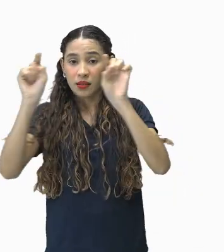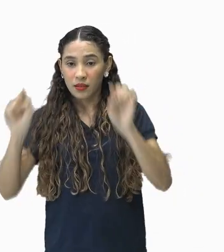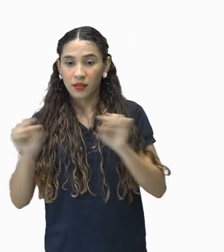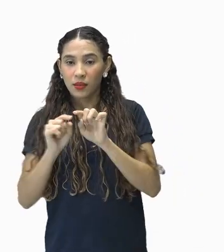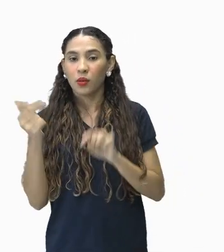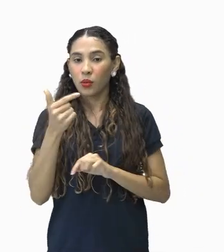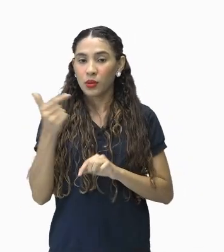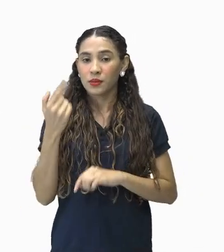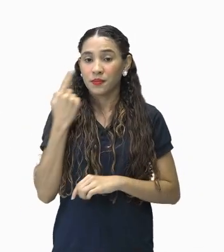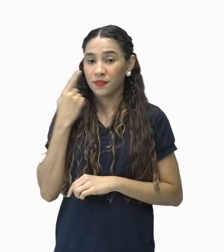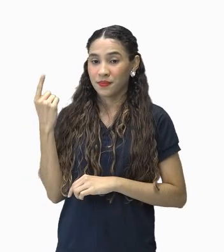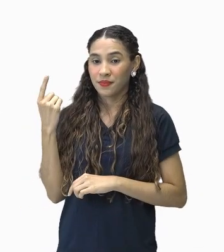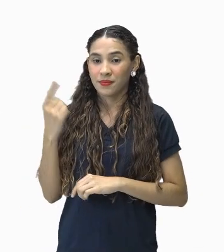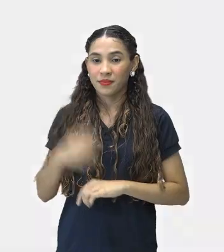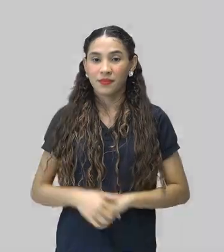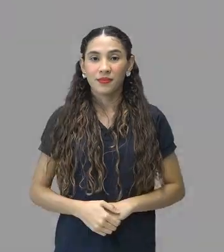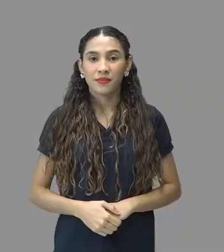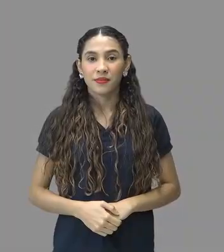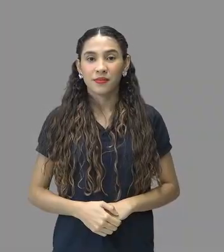2?